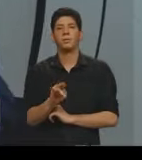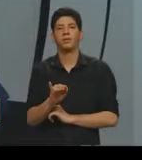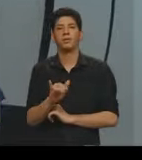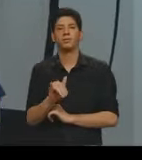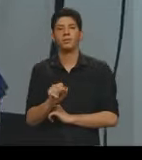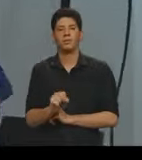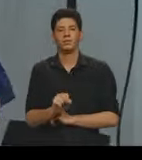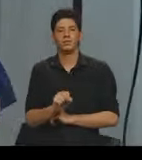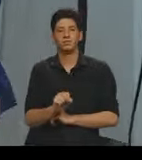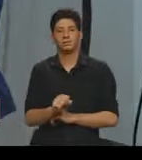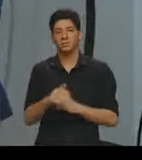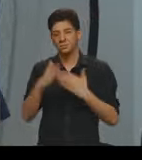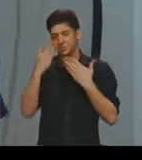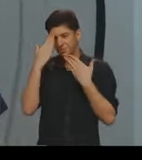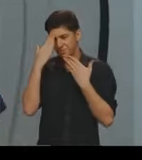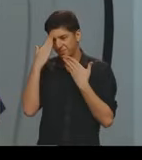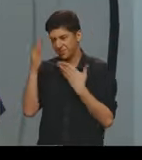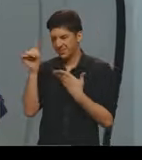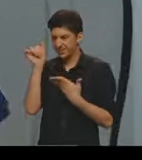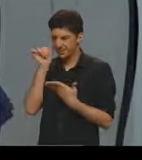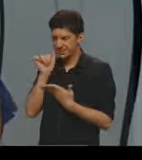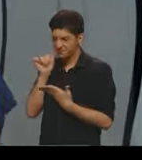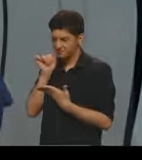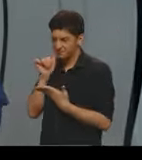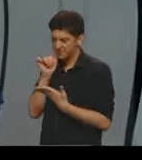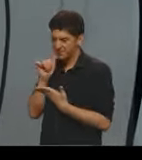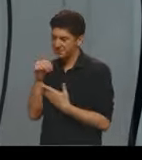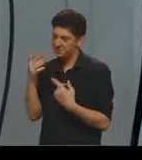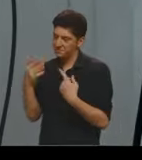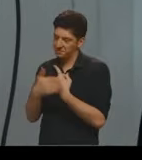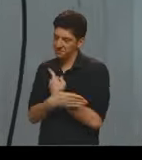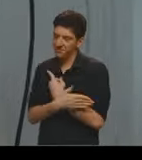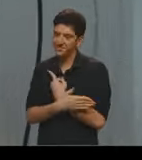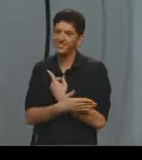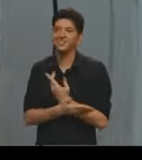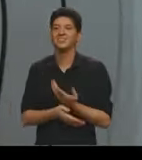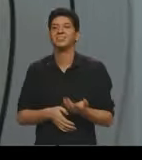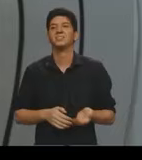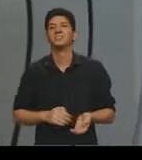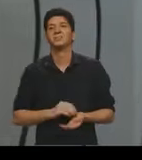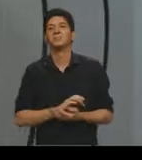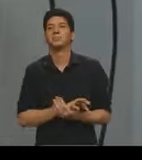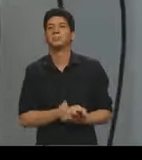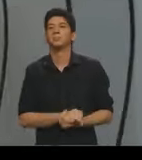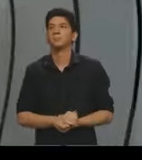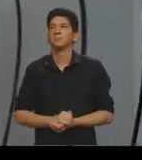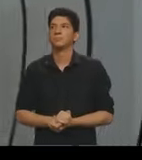Obrigada, Luísa. Isso, Luísa Souza. Obrigada, Luísa, pela pergunta.